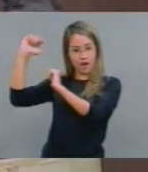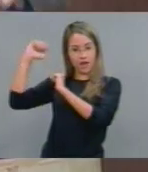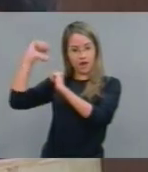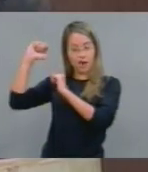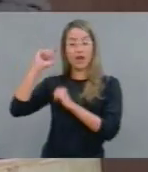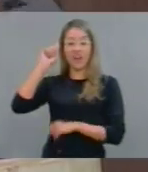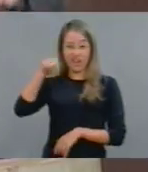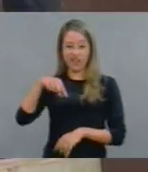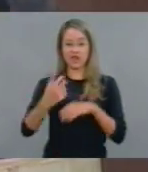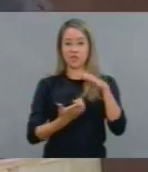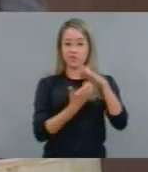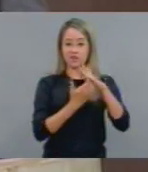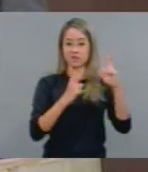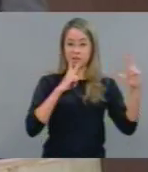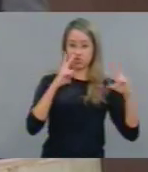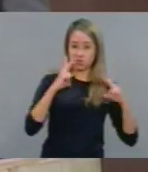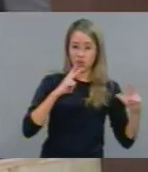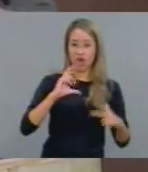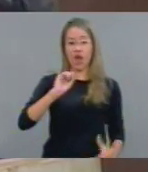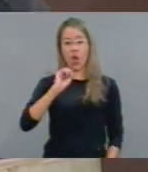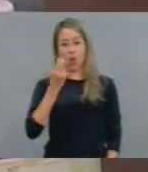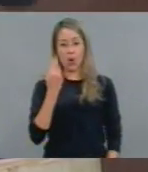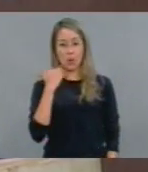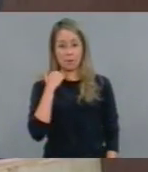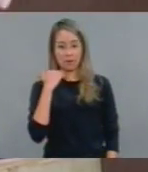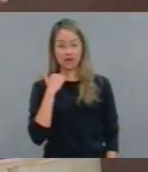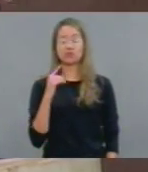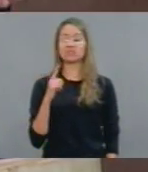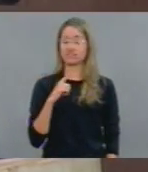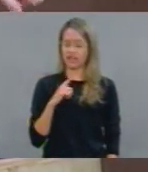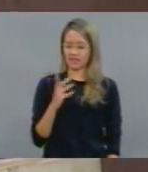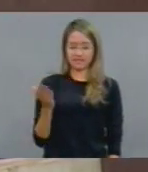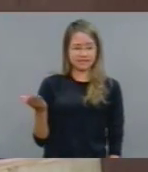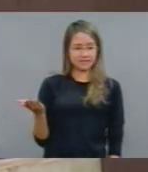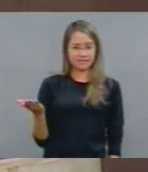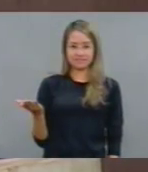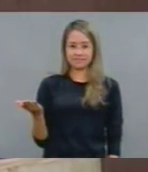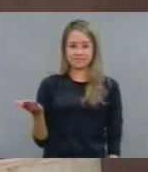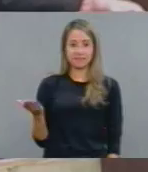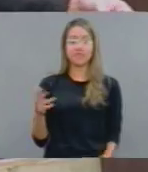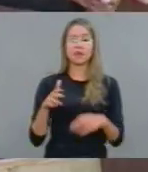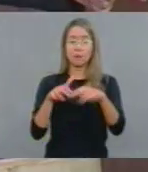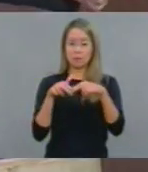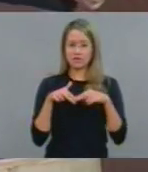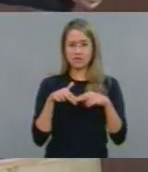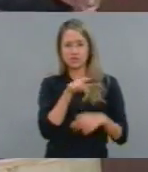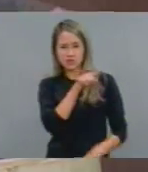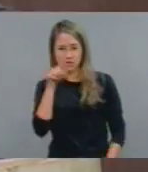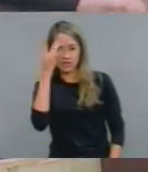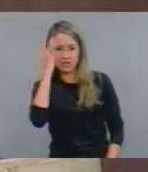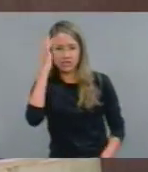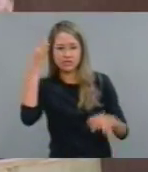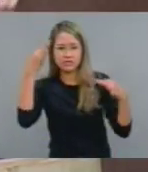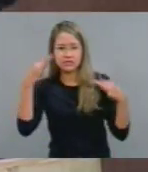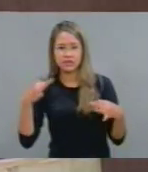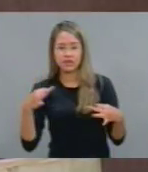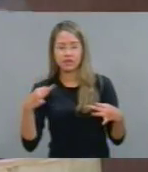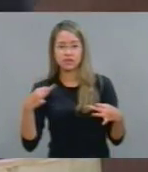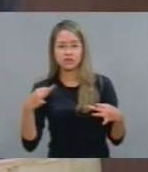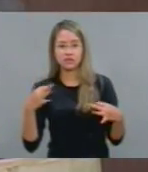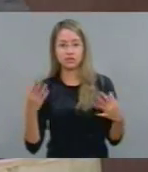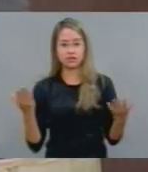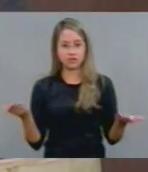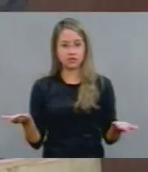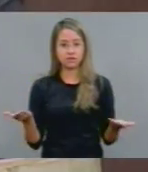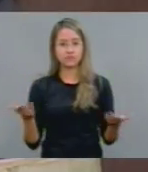querem continuar se locupletando aqueles que já estão e aqueles que foram apeados temporariamente para voltar.